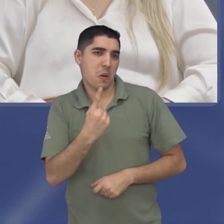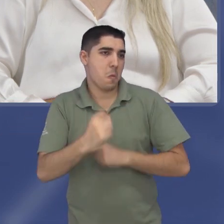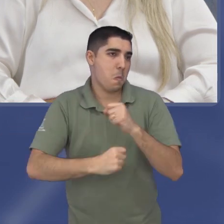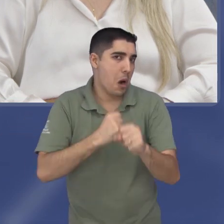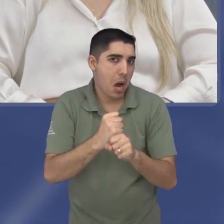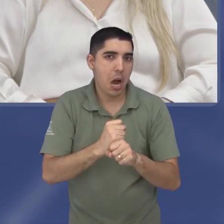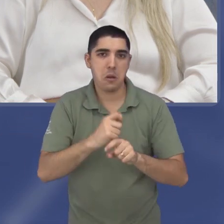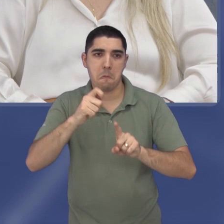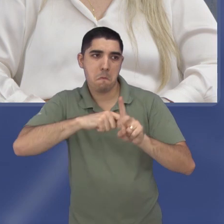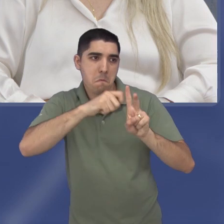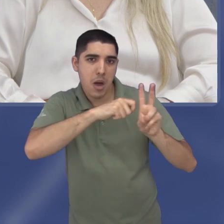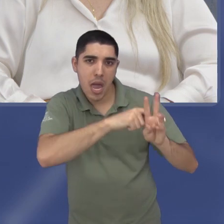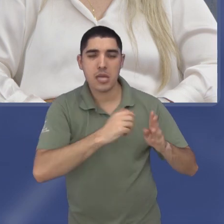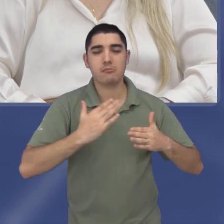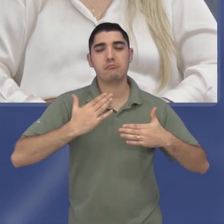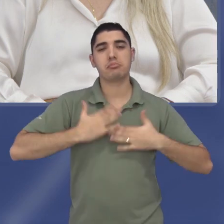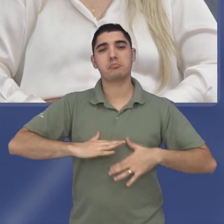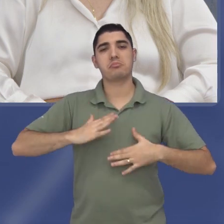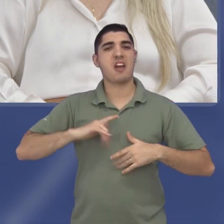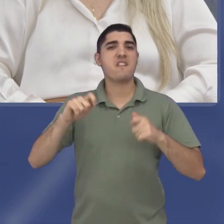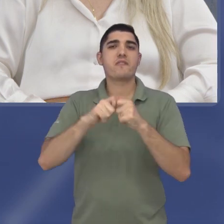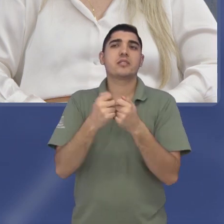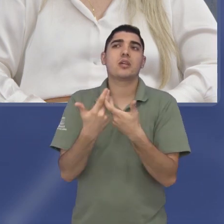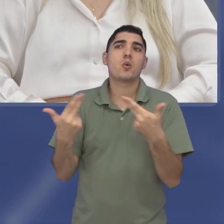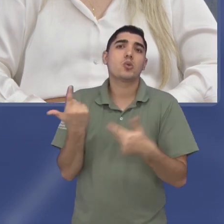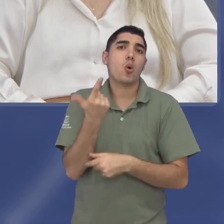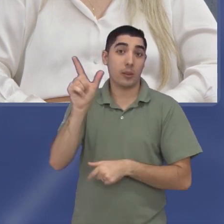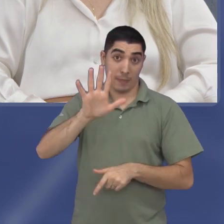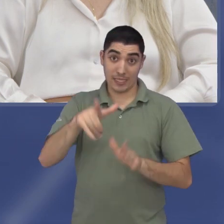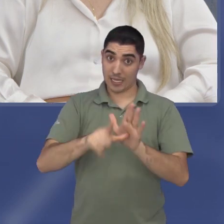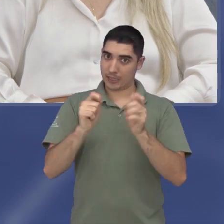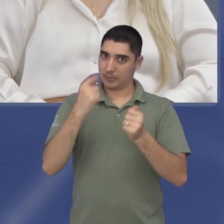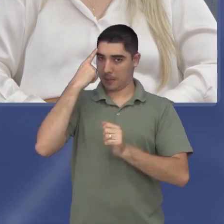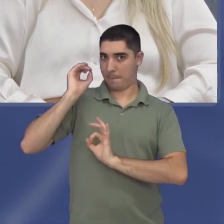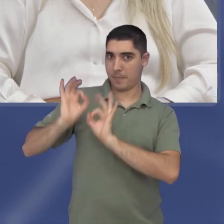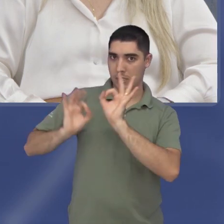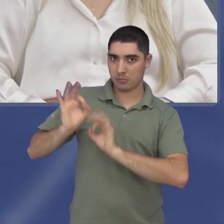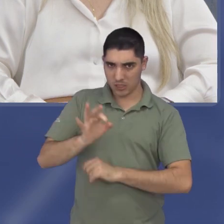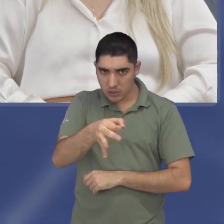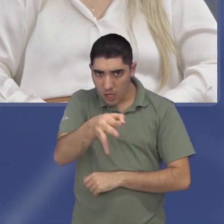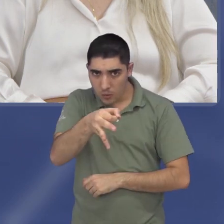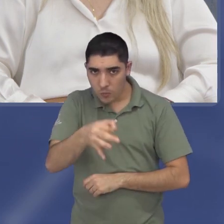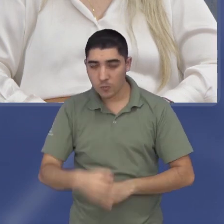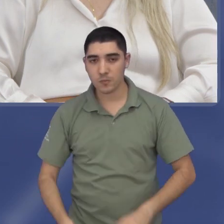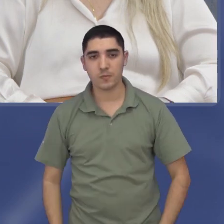às vezes fazer outra coisa, mas é preciso planejamento.